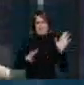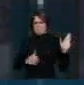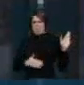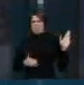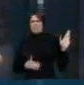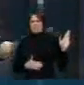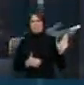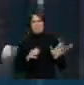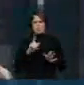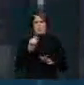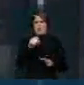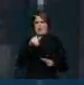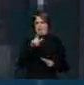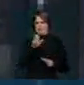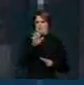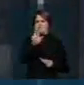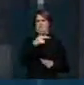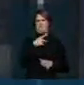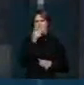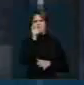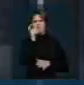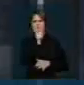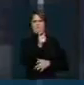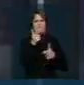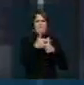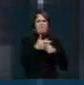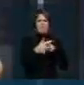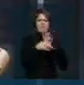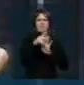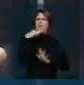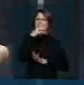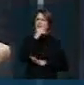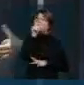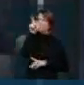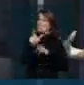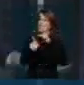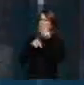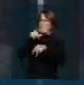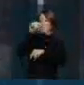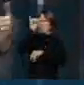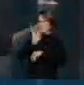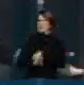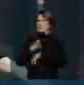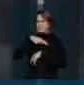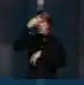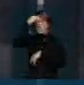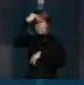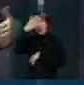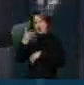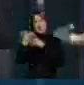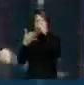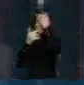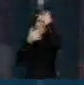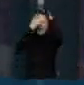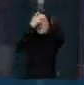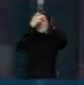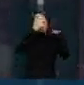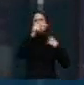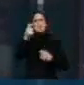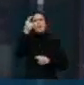bandidagem, gangsterismo, achar que o povo brasileiro é idiota, imbecil, de que não tem neurônio nos